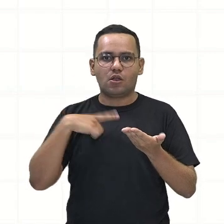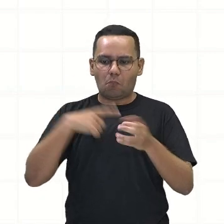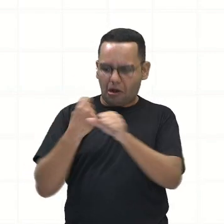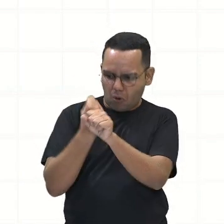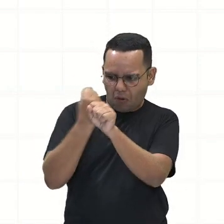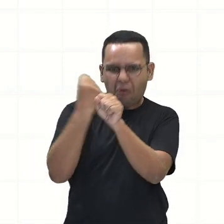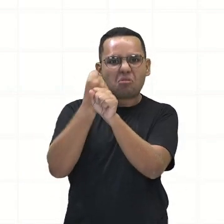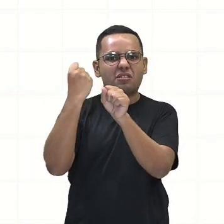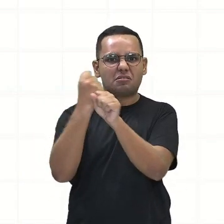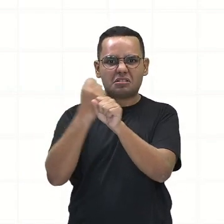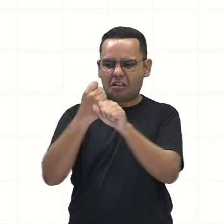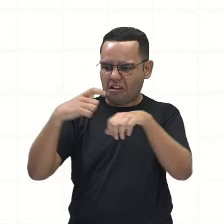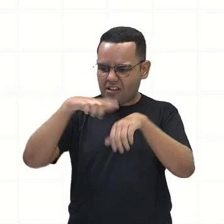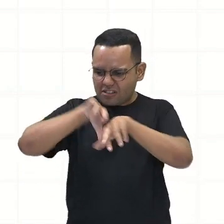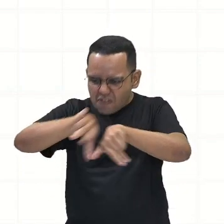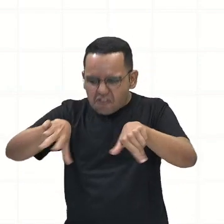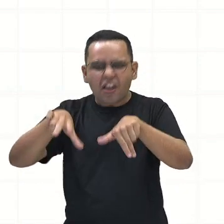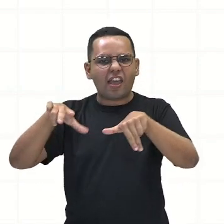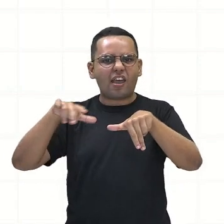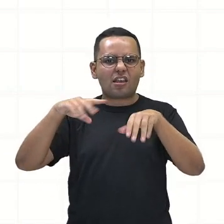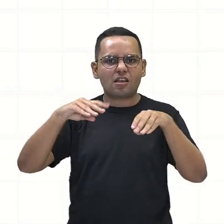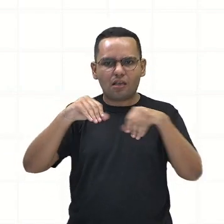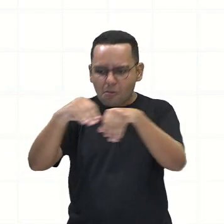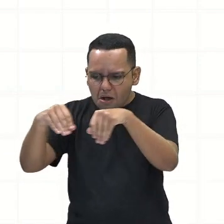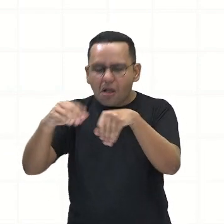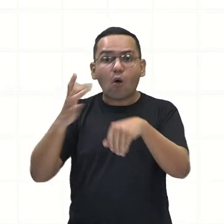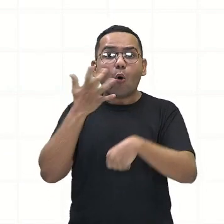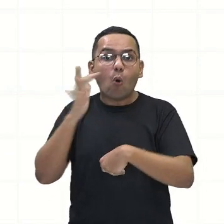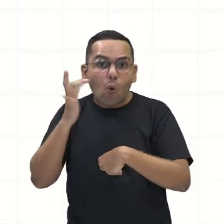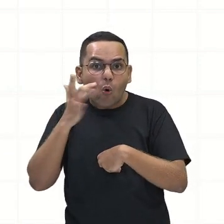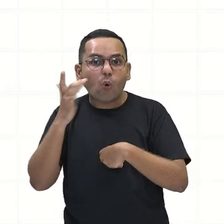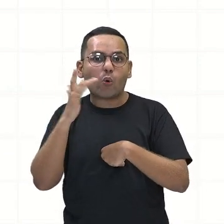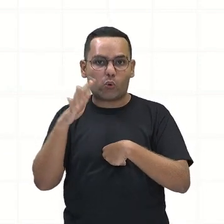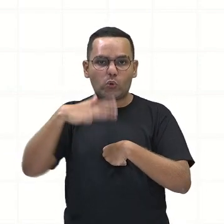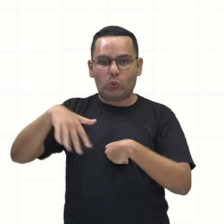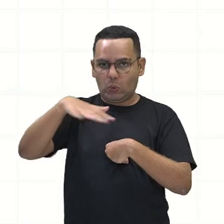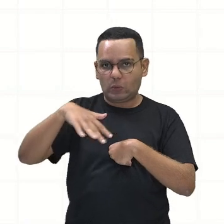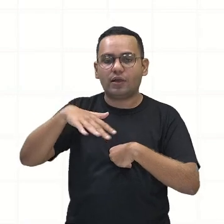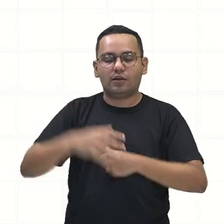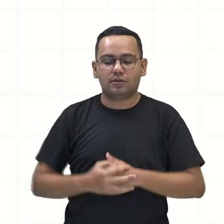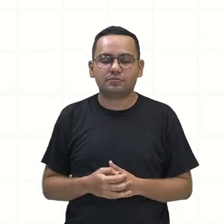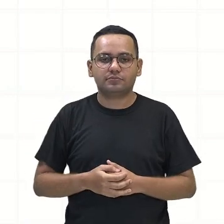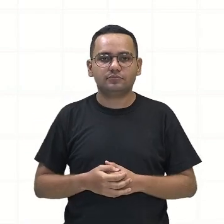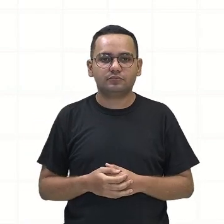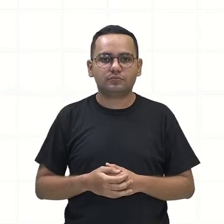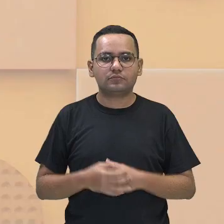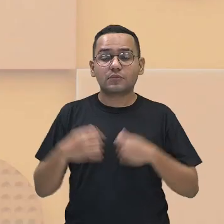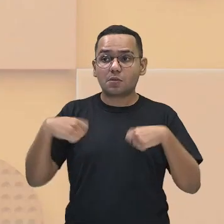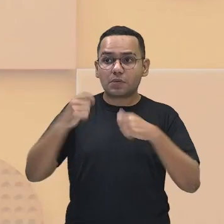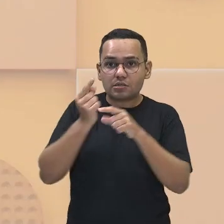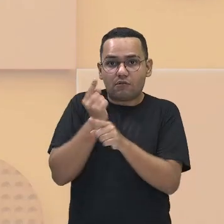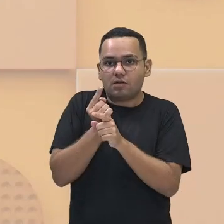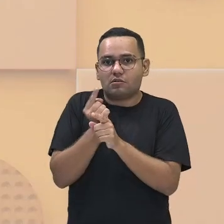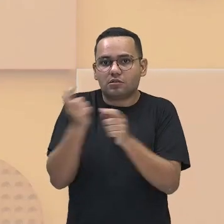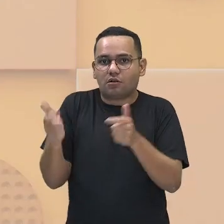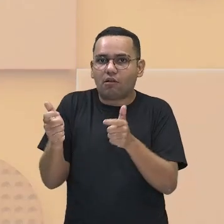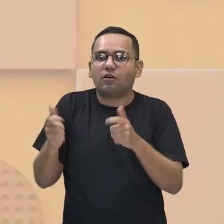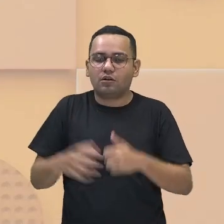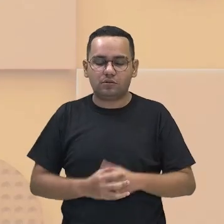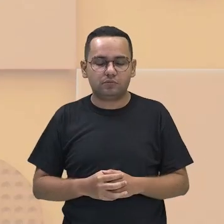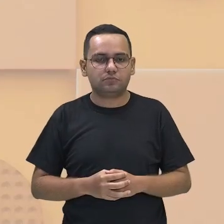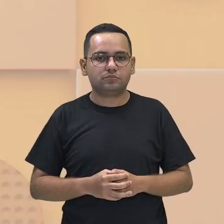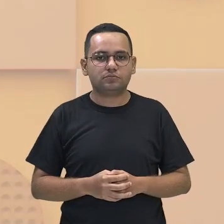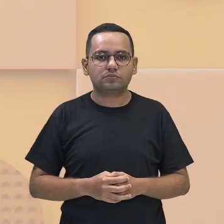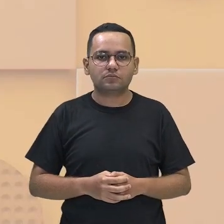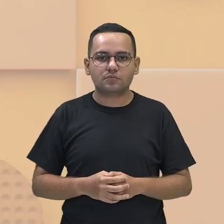ouro nessa região amazônica, na região aqui do território americano, e que eles deveriam encontrar essa cidade. Então a busca